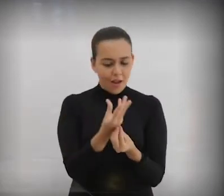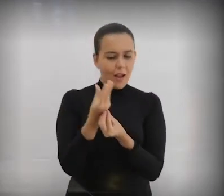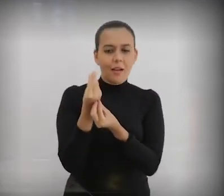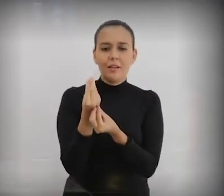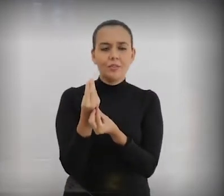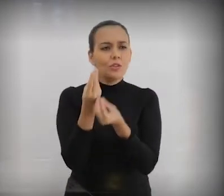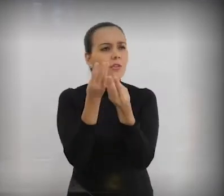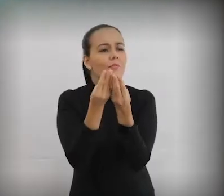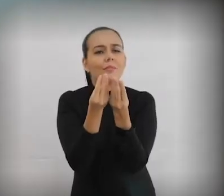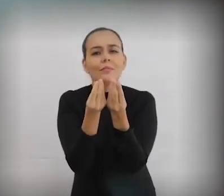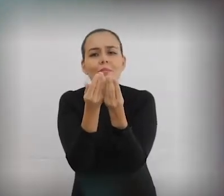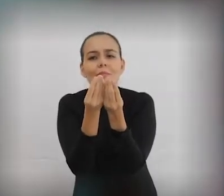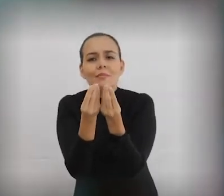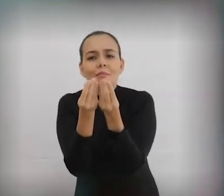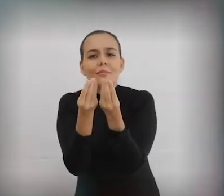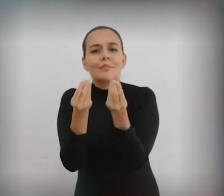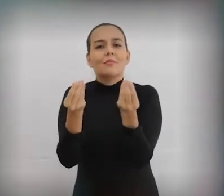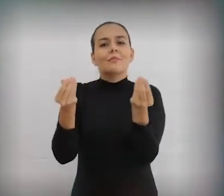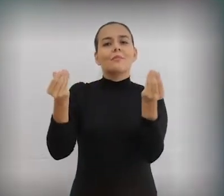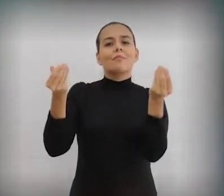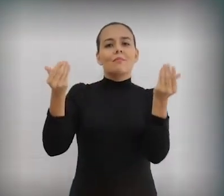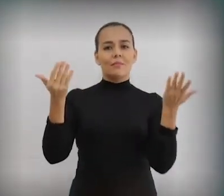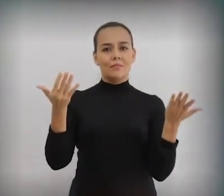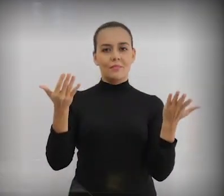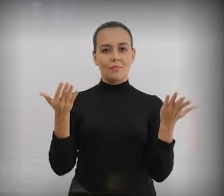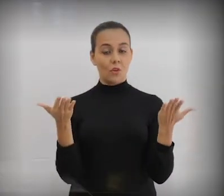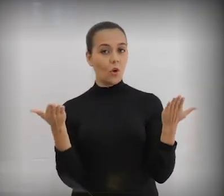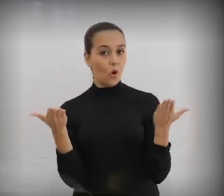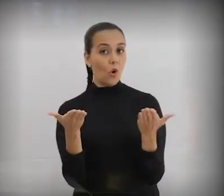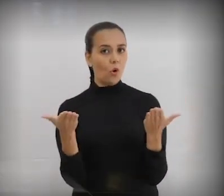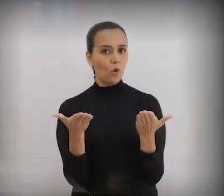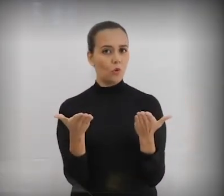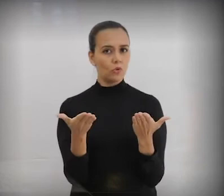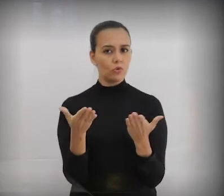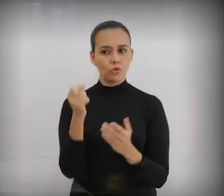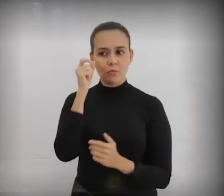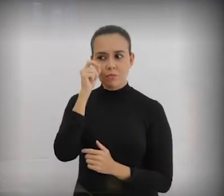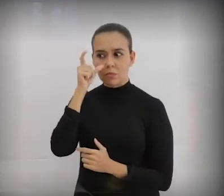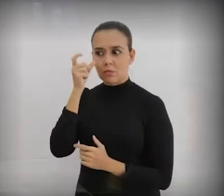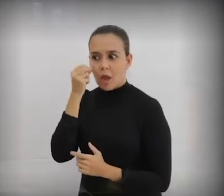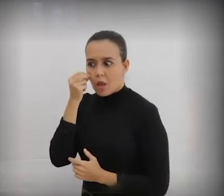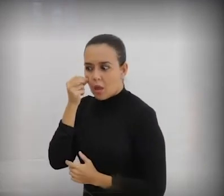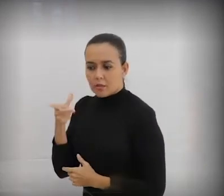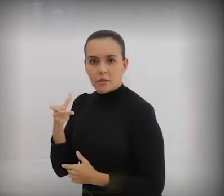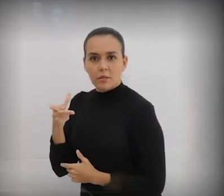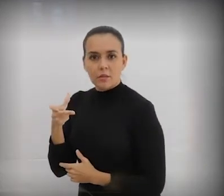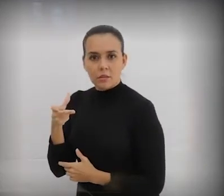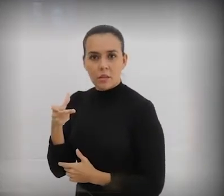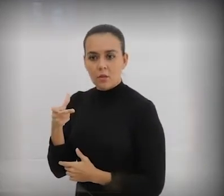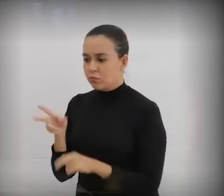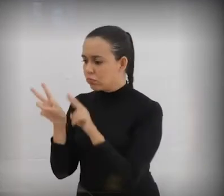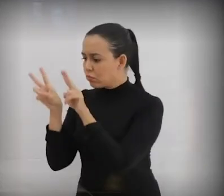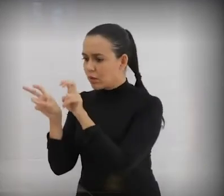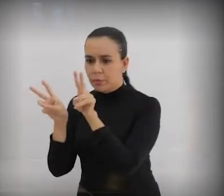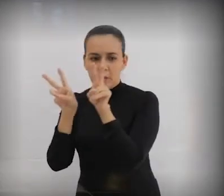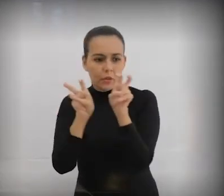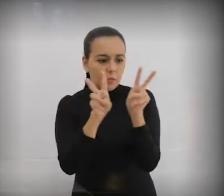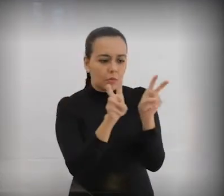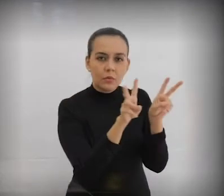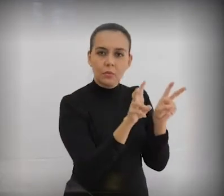sutil, sabe? Eu acho que hoje em dia a gente está muito mais alerta em relação a essas questões,